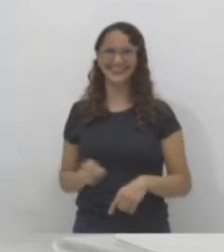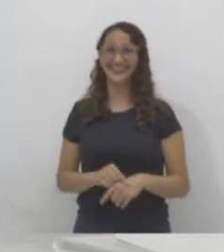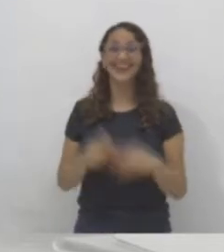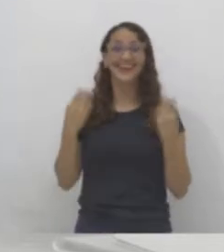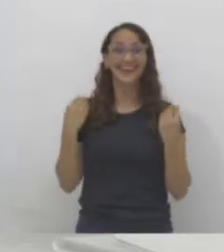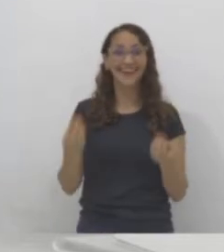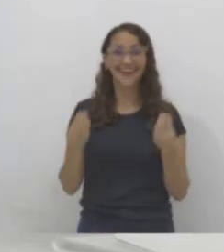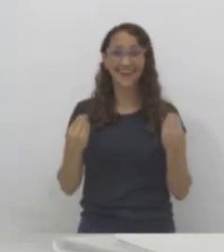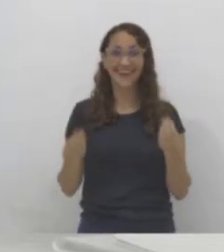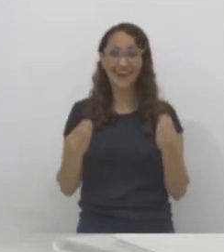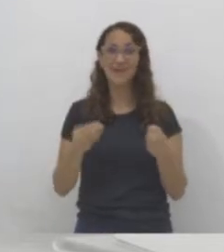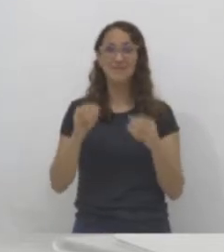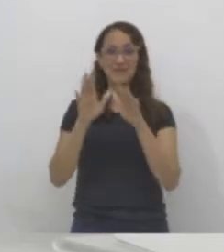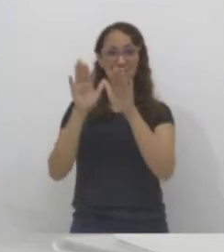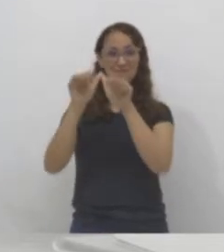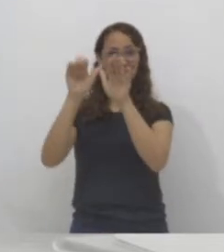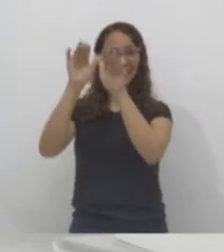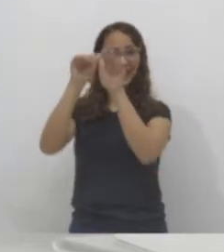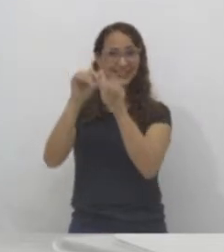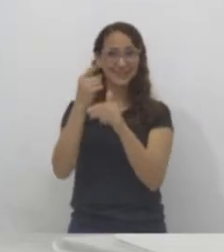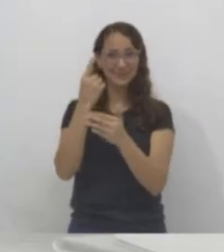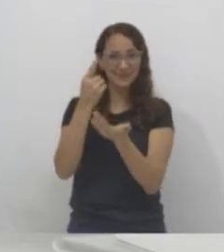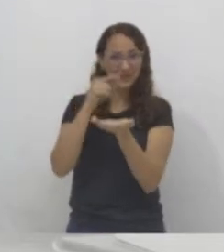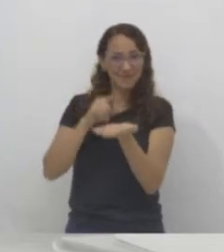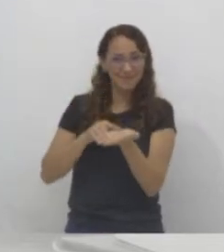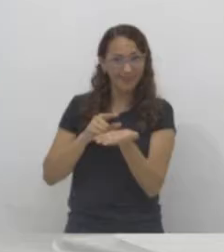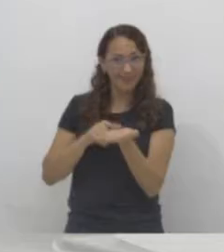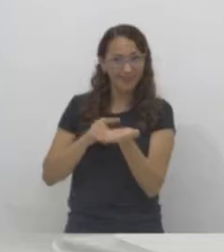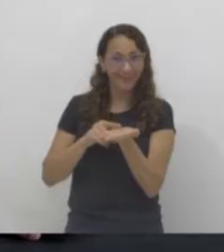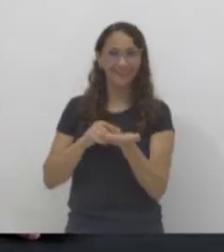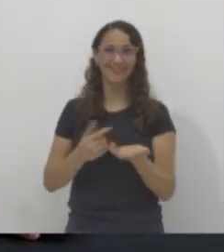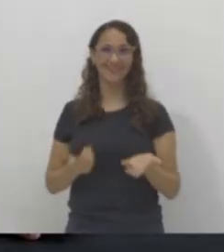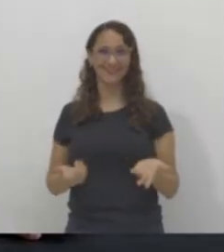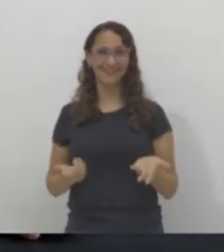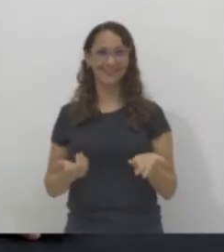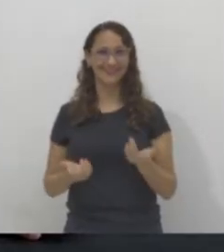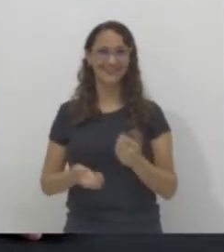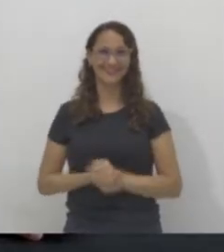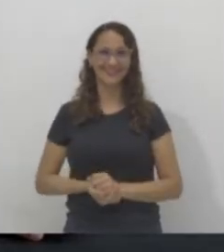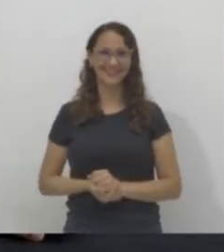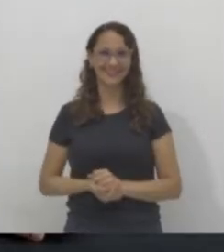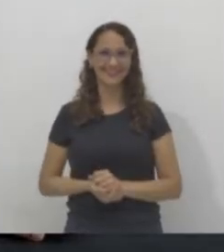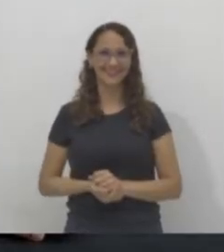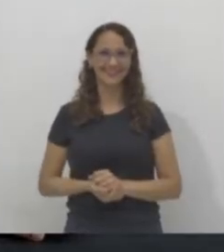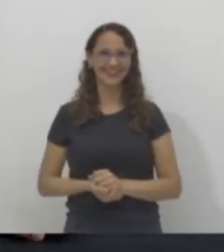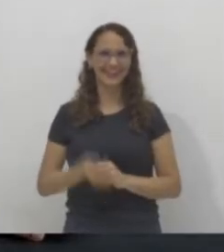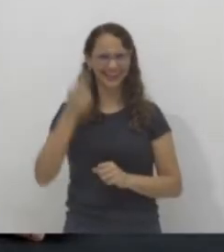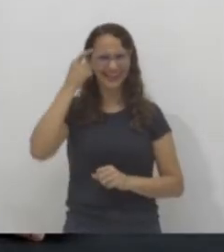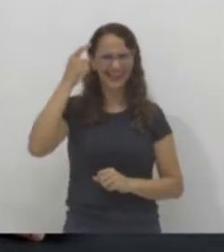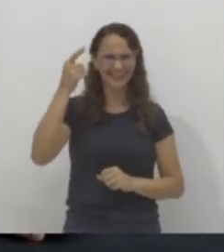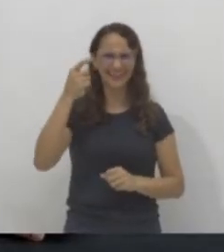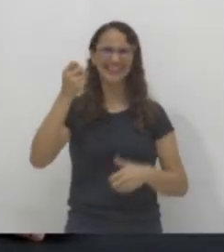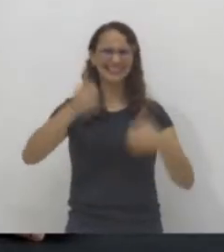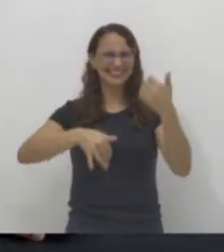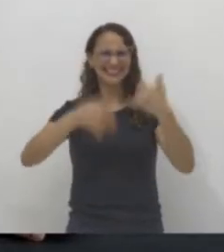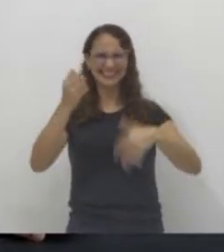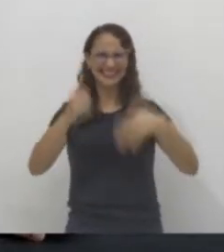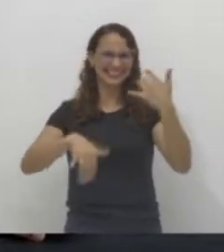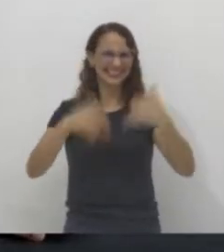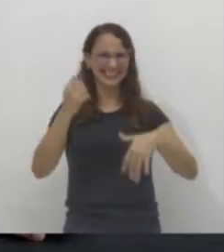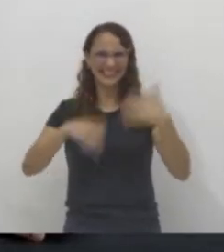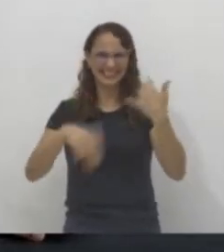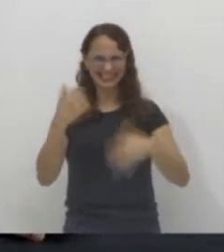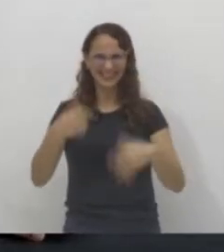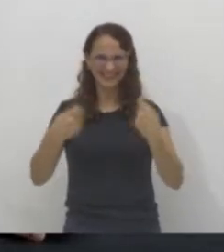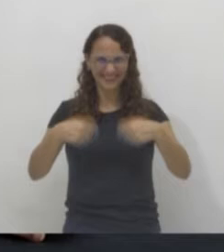Gente, é claro. Olha só. E outra coisa importante: se você tem que explicar a história, saiba que você não